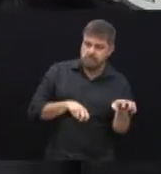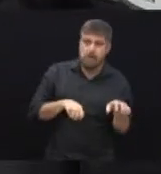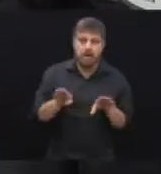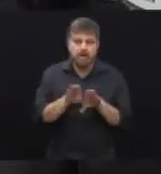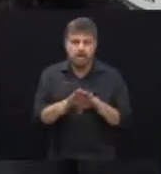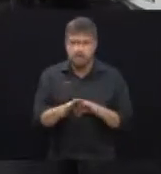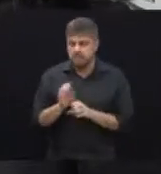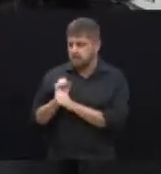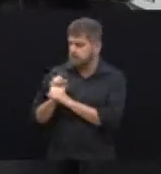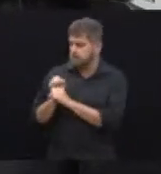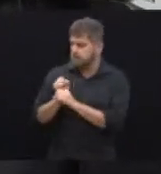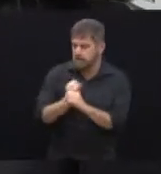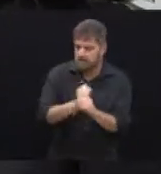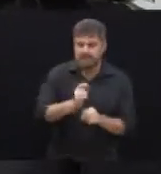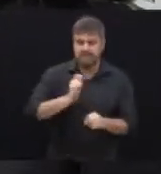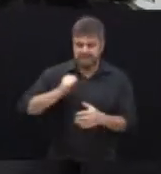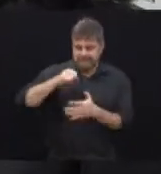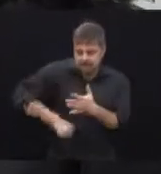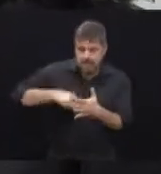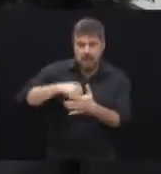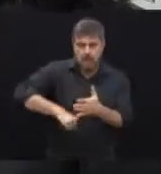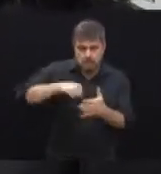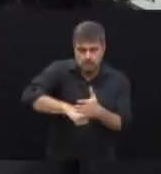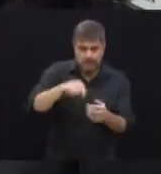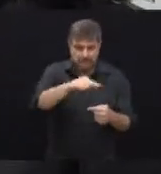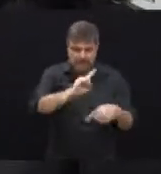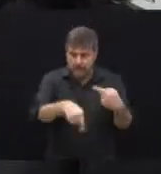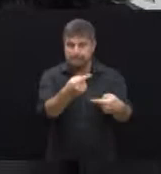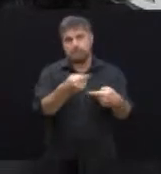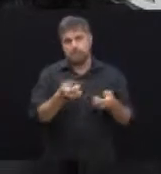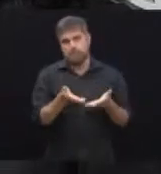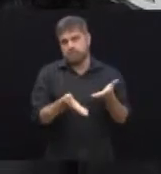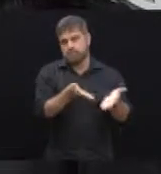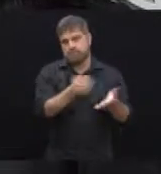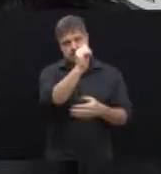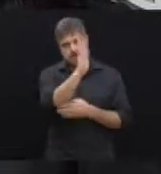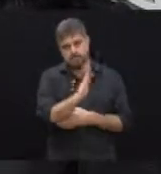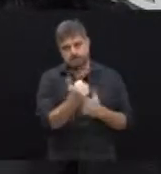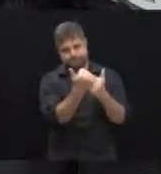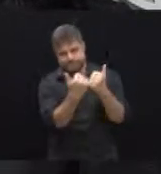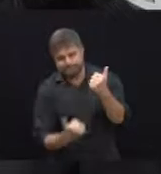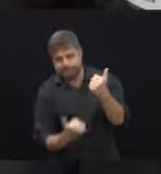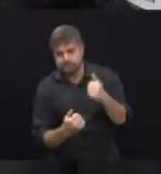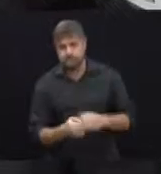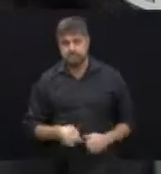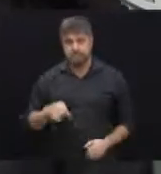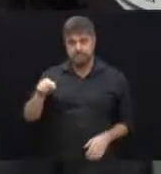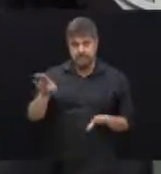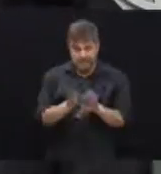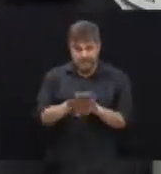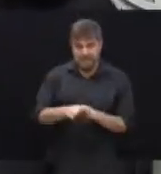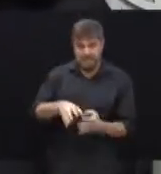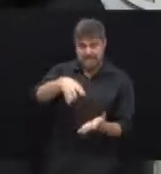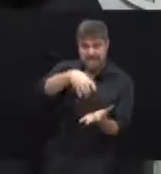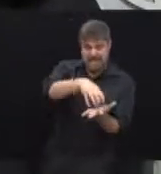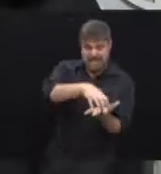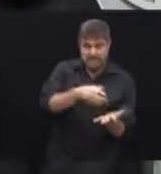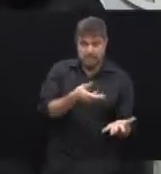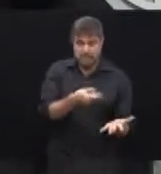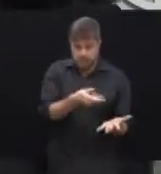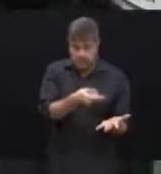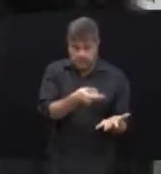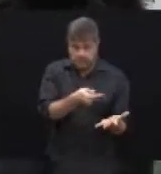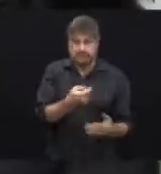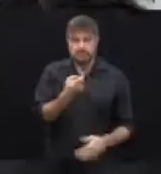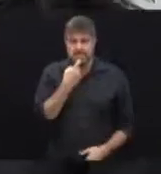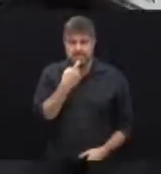foi negligenciado durante muito tempo. Nós temos uma batalha muito grande para melhorar o tratamento disso aqui no Brasil. Aqui na Associação Campinas Parkinson,